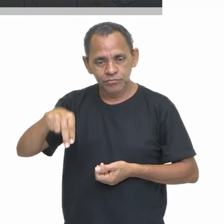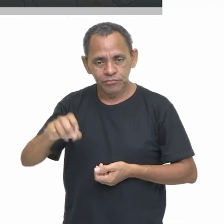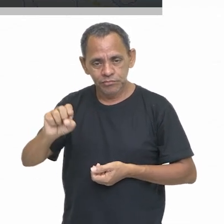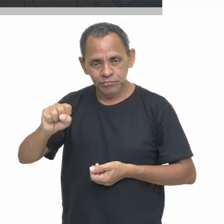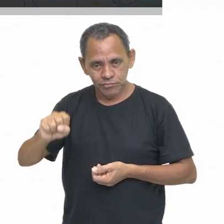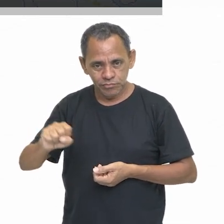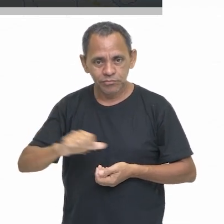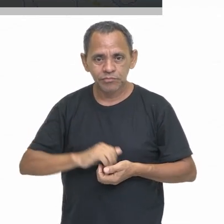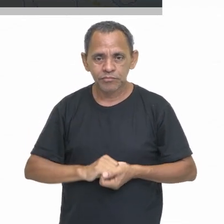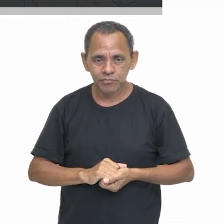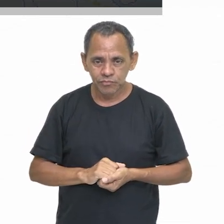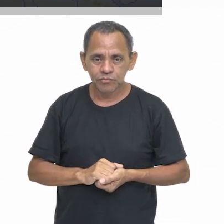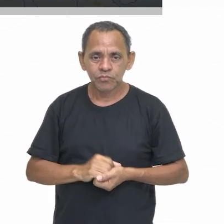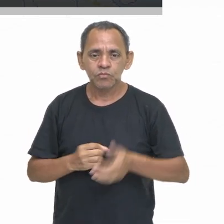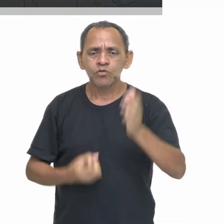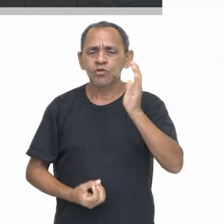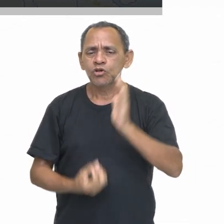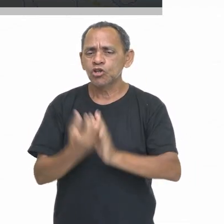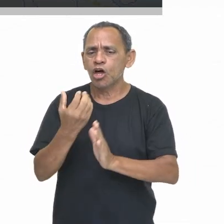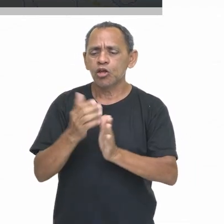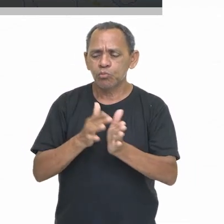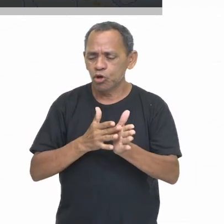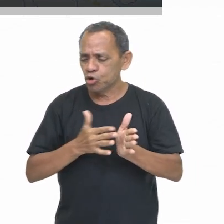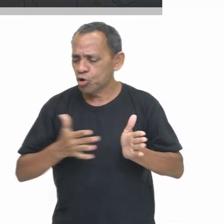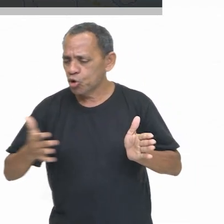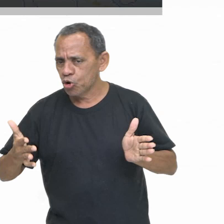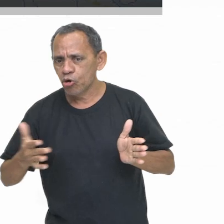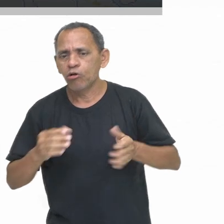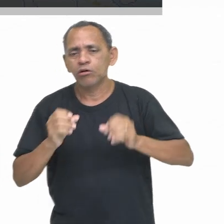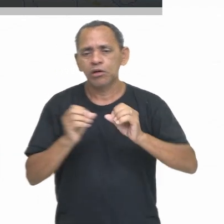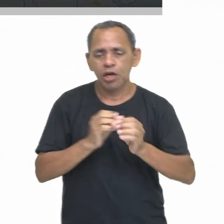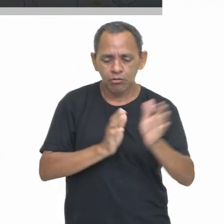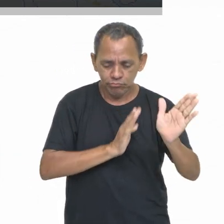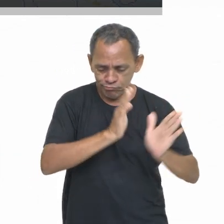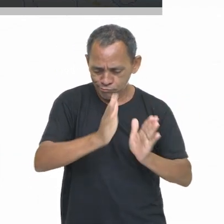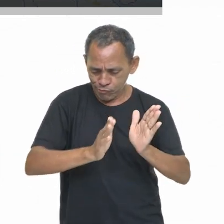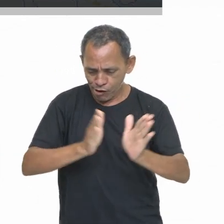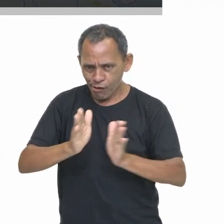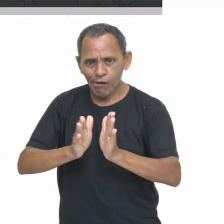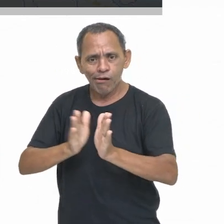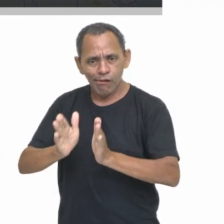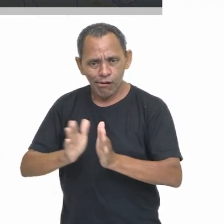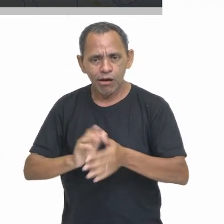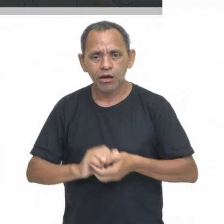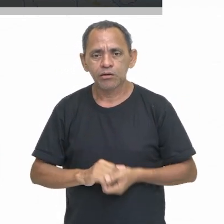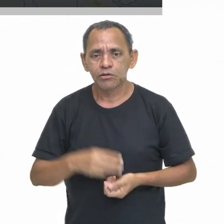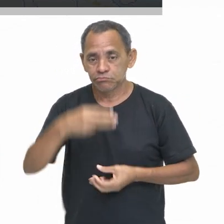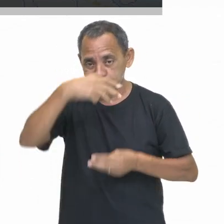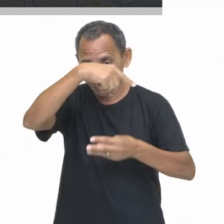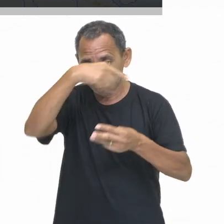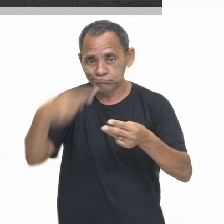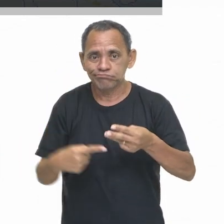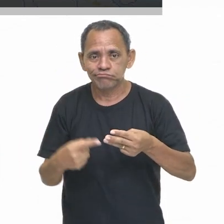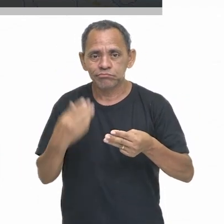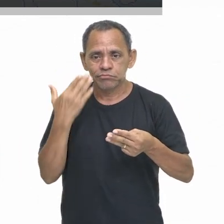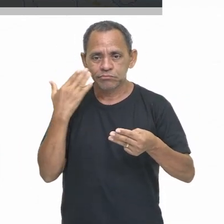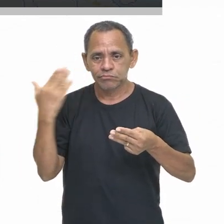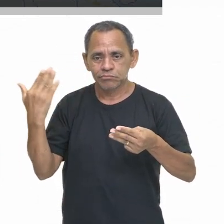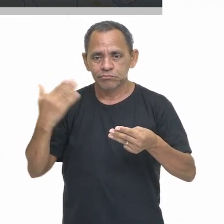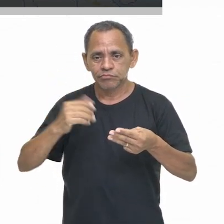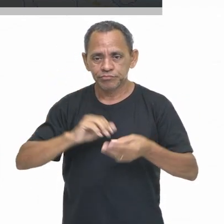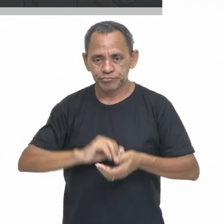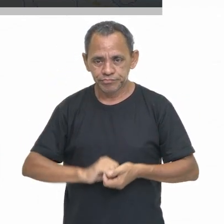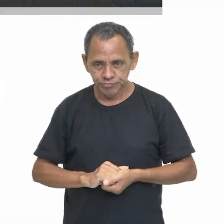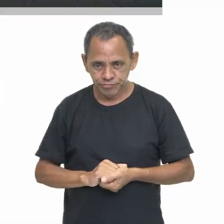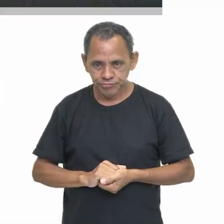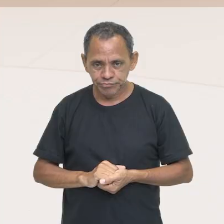e floresceu ao longo de 3 grandes períodos, chamados de reinos. Tudo